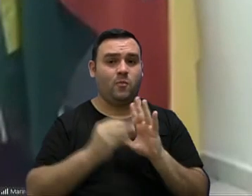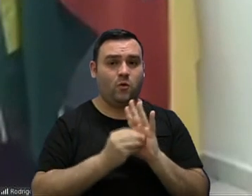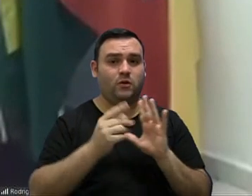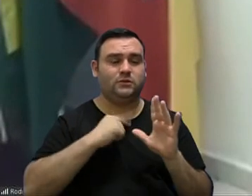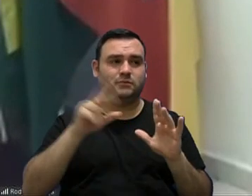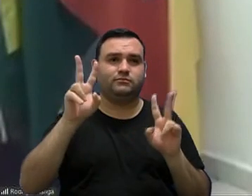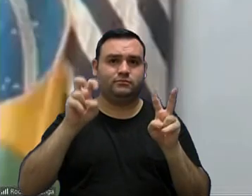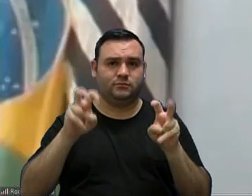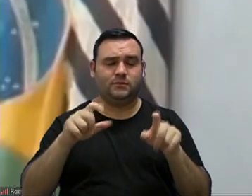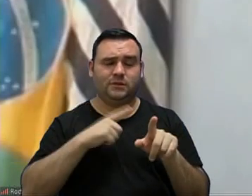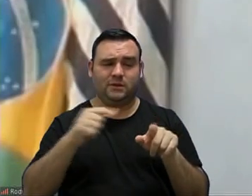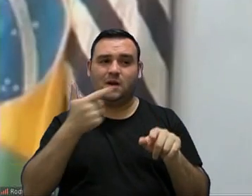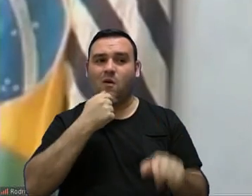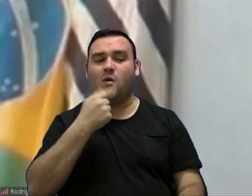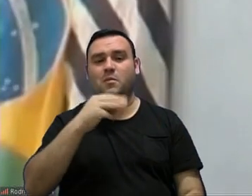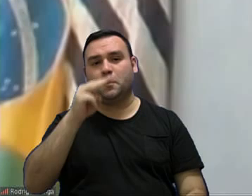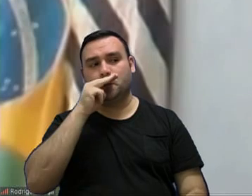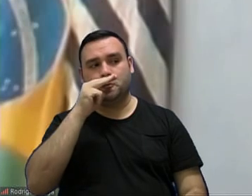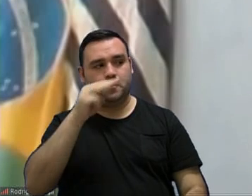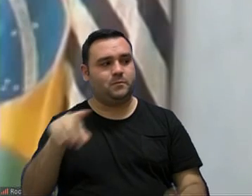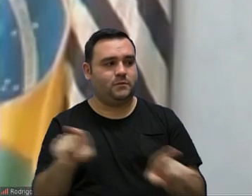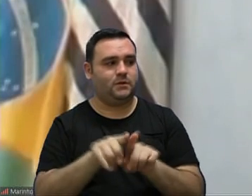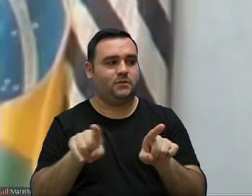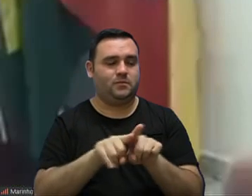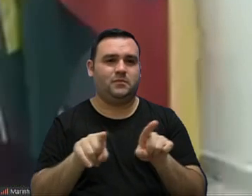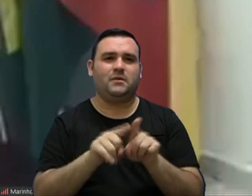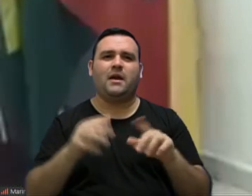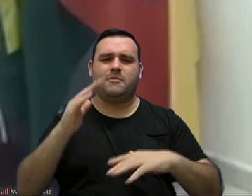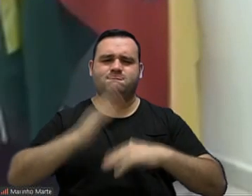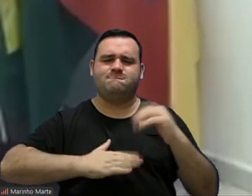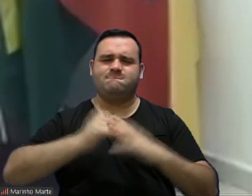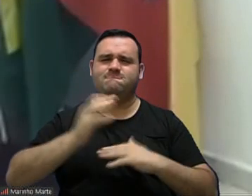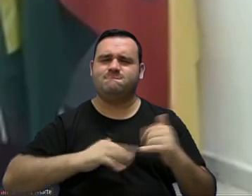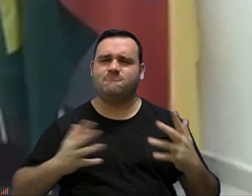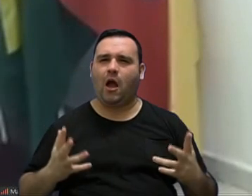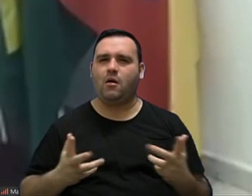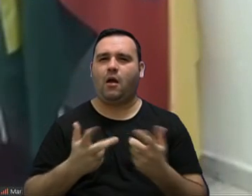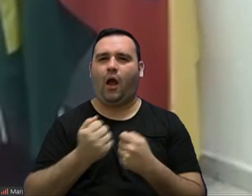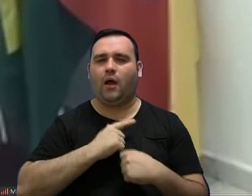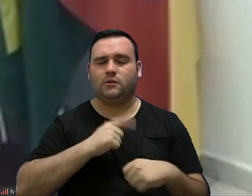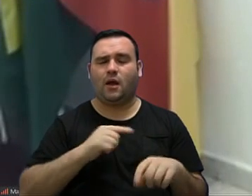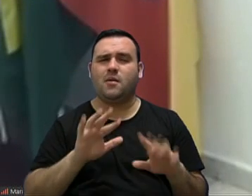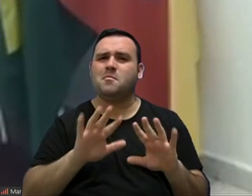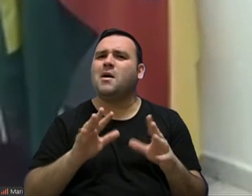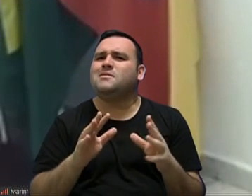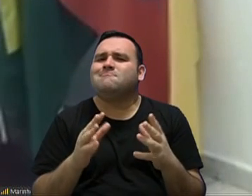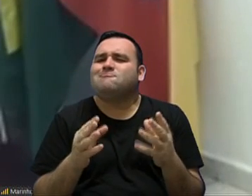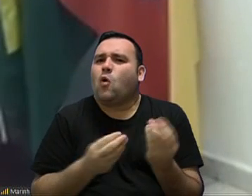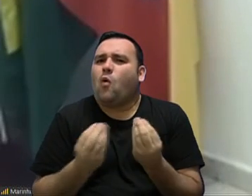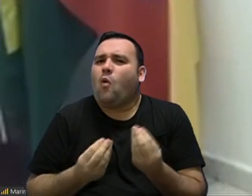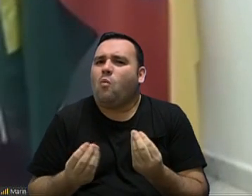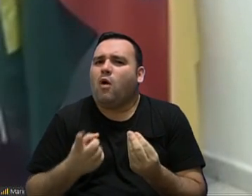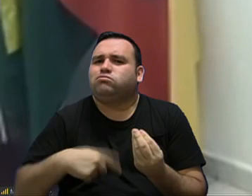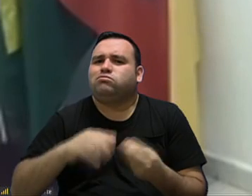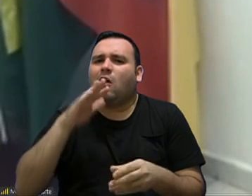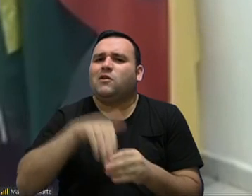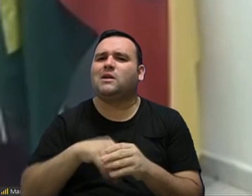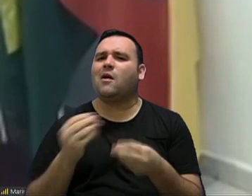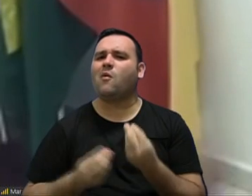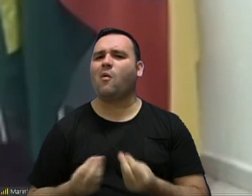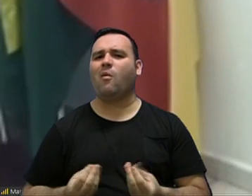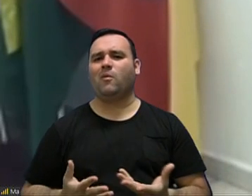esse assunto. O vereador Martinez, que domina totalmente essa matéria. Agora, como é que nós vamos votar?